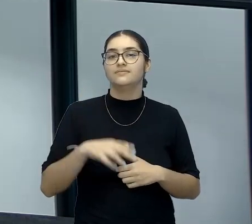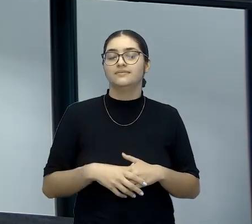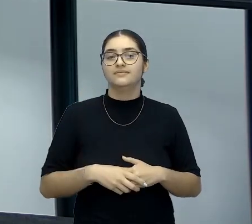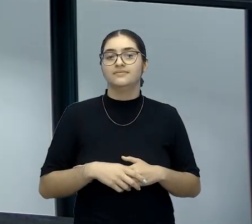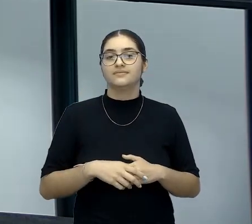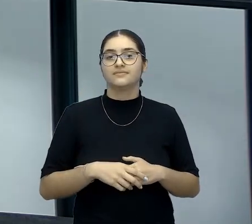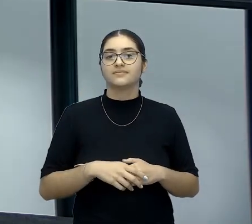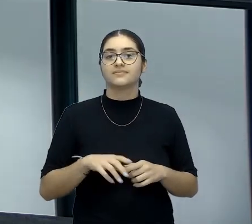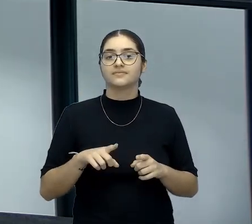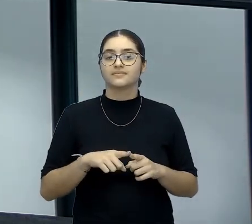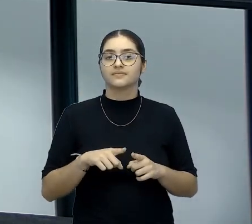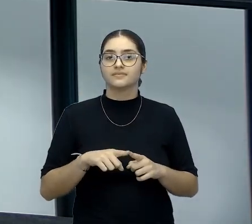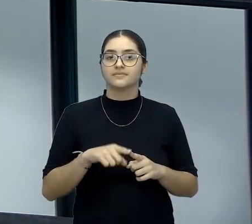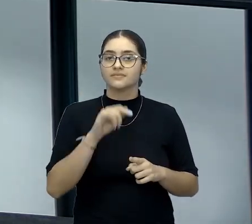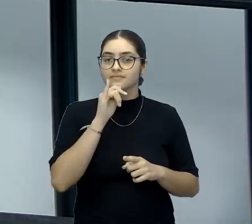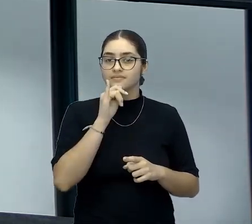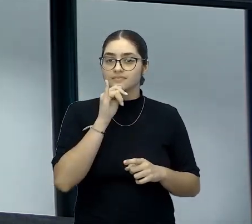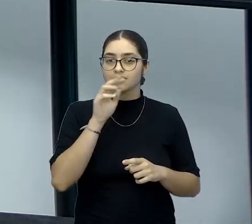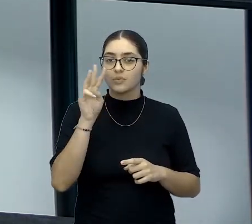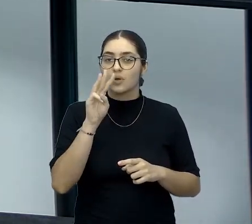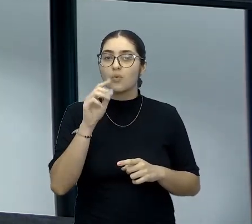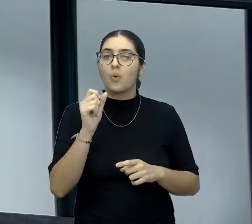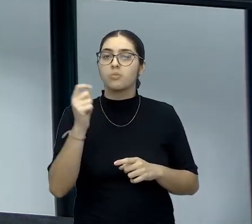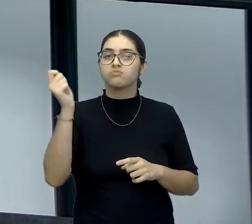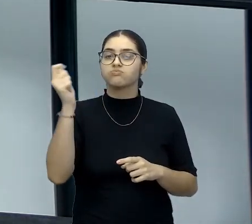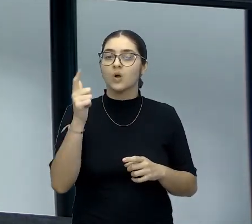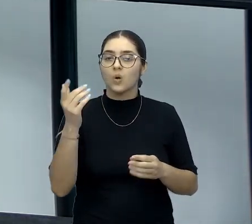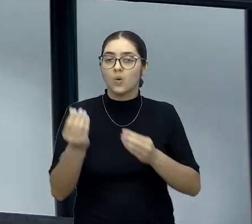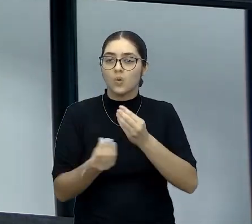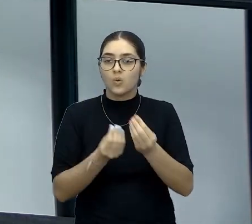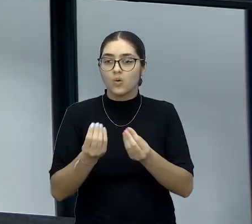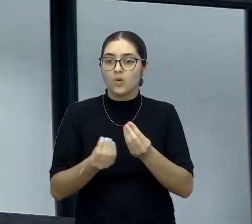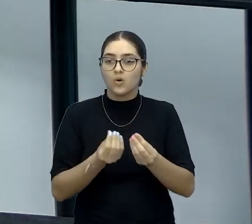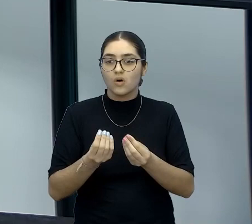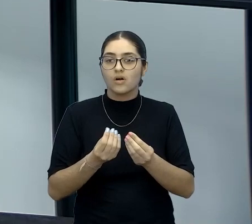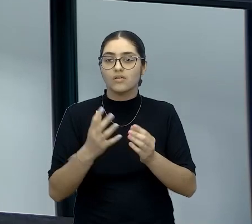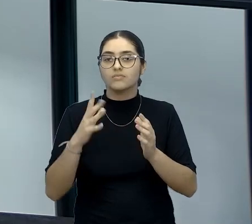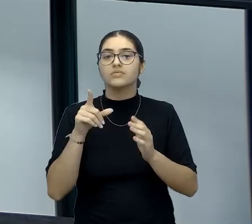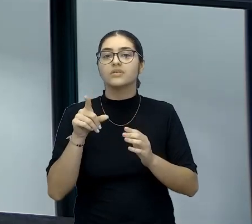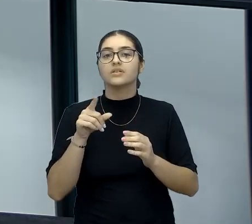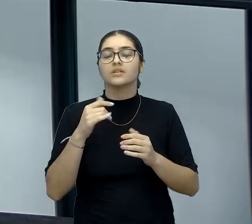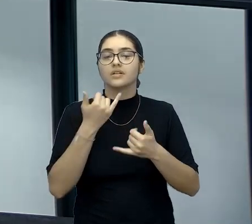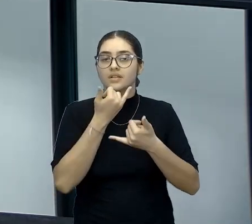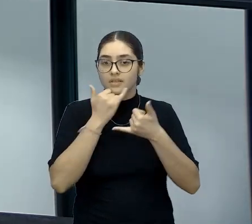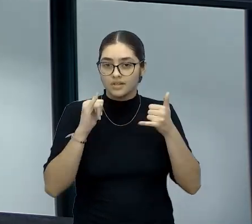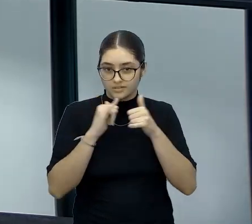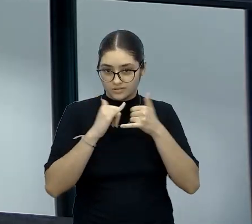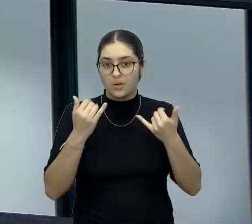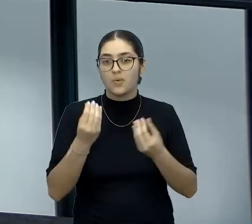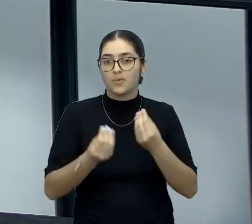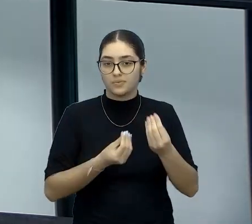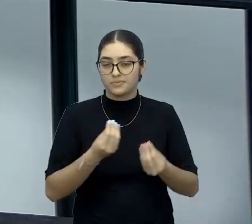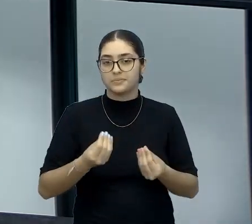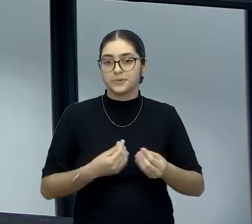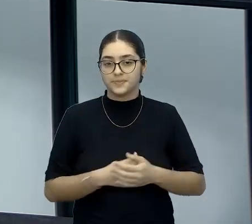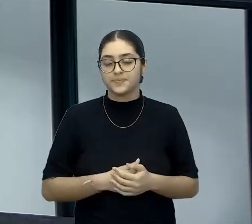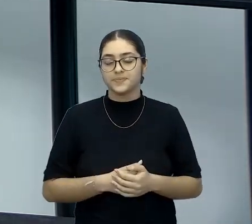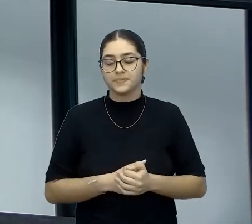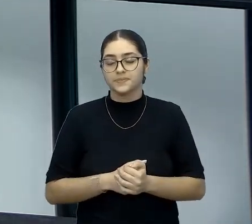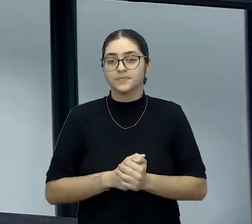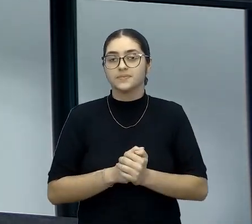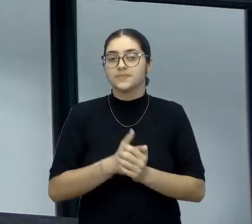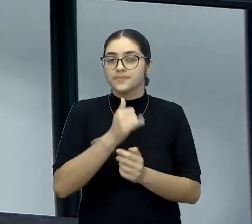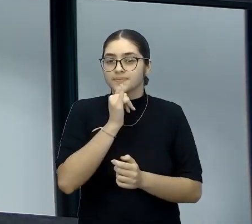A potência, quanto que ela vai iluminar, quanto que ela vai puxar de energia elétrica, né? E aí,